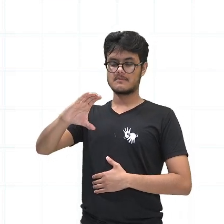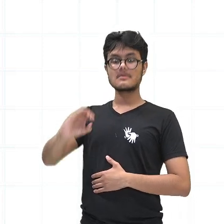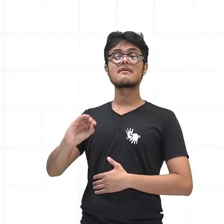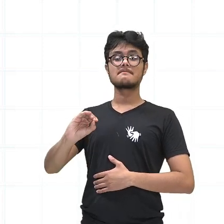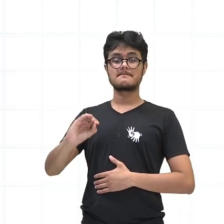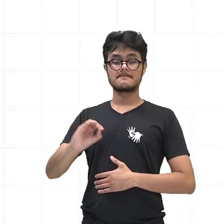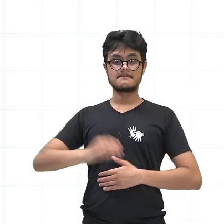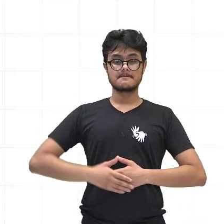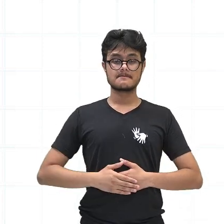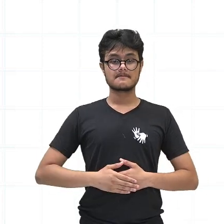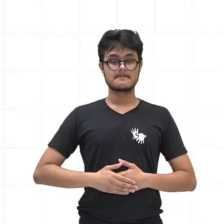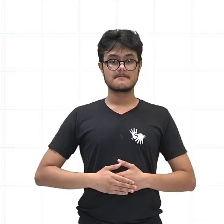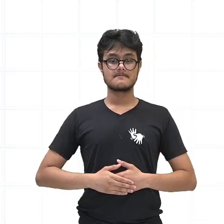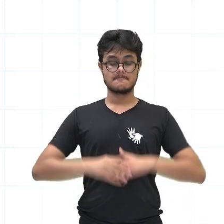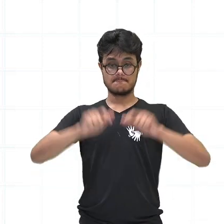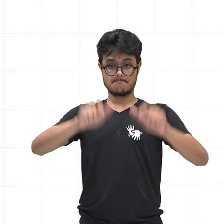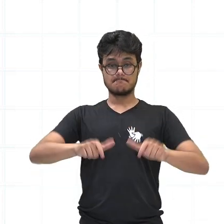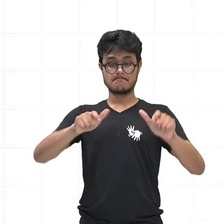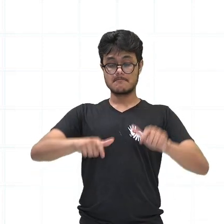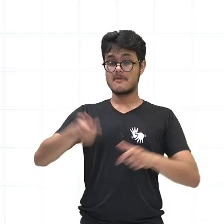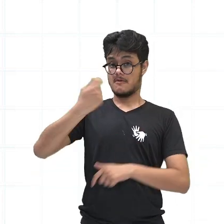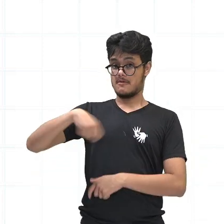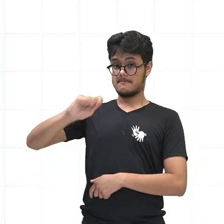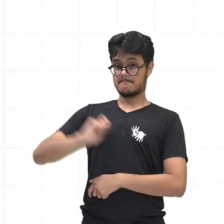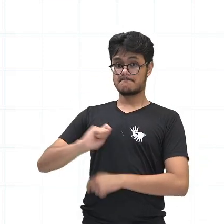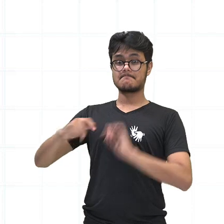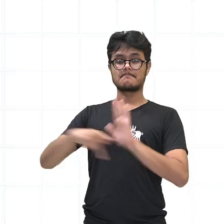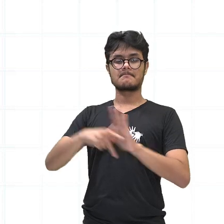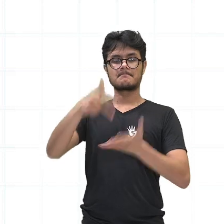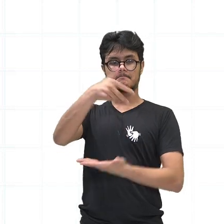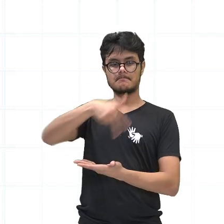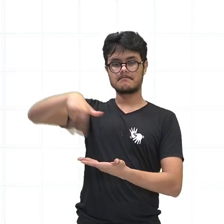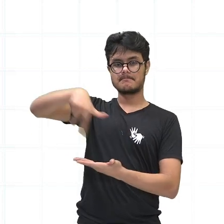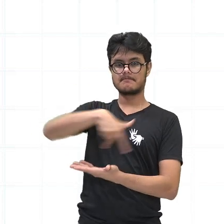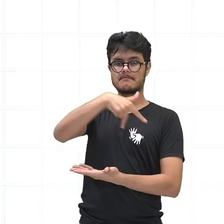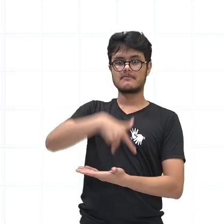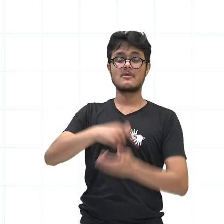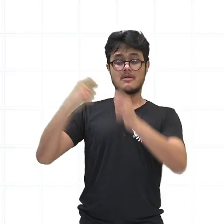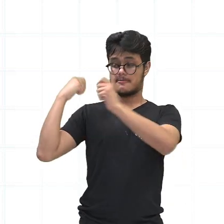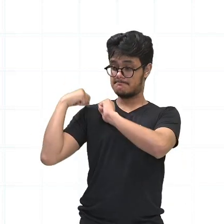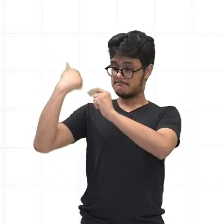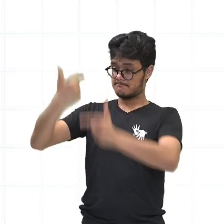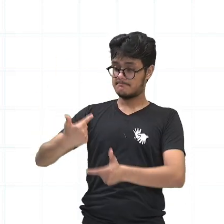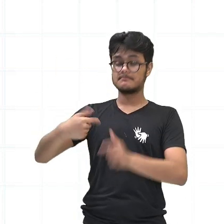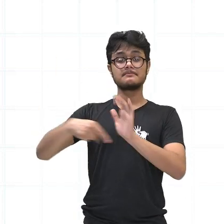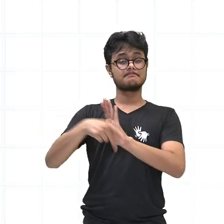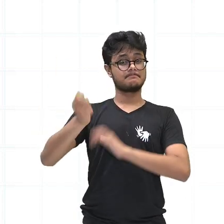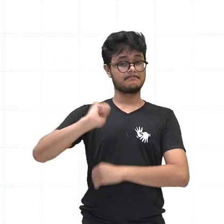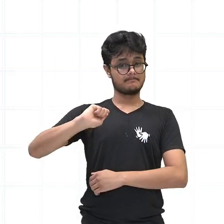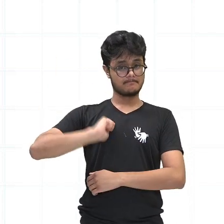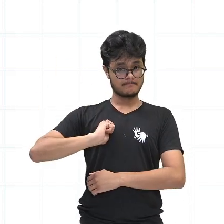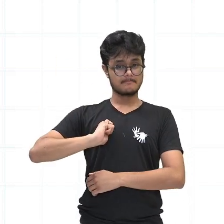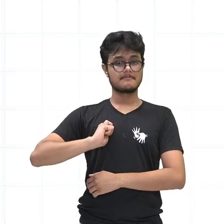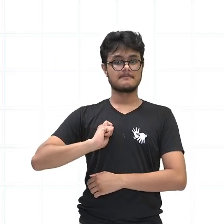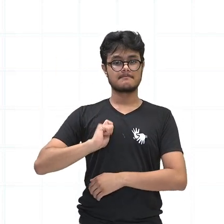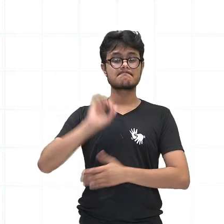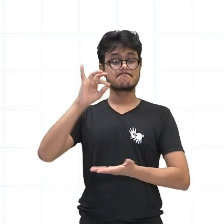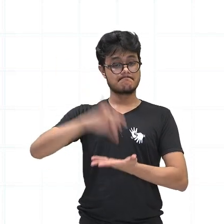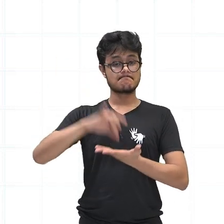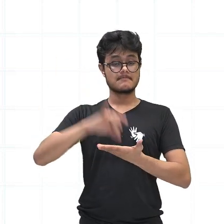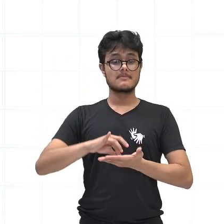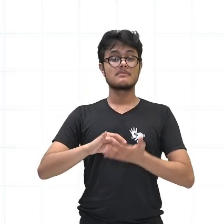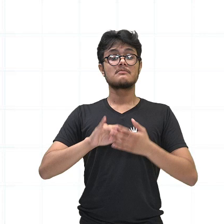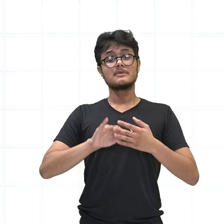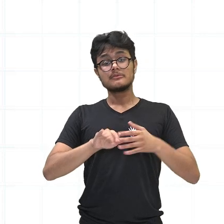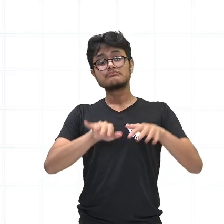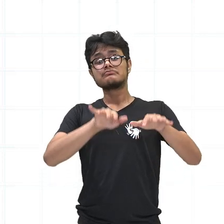originária da Andaluzia, Espanha. O flamenco é uma forma de dança tradicional espanhola que incorpora uma combinação